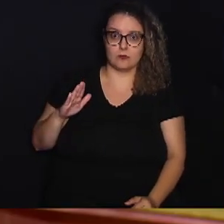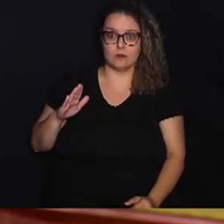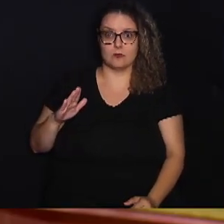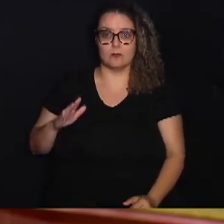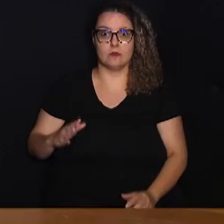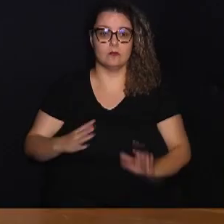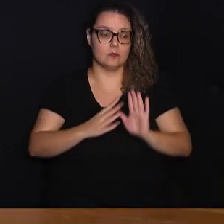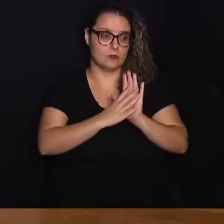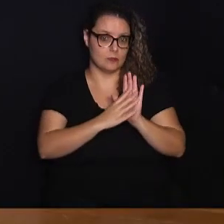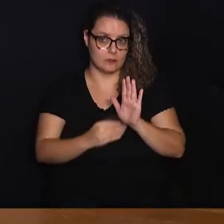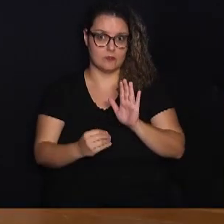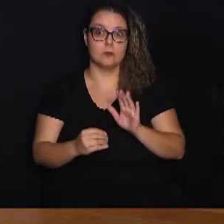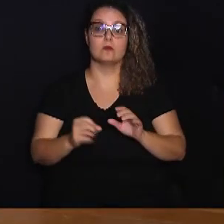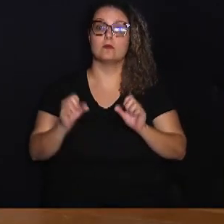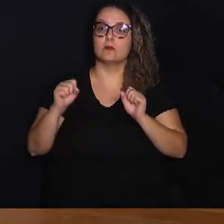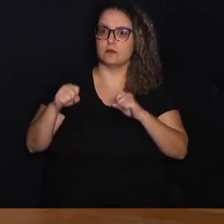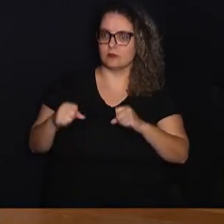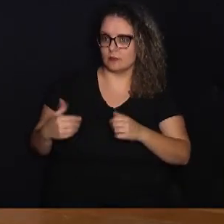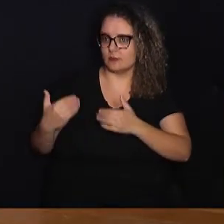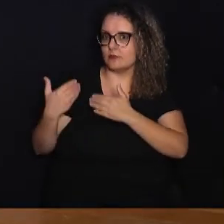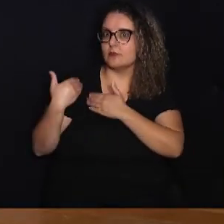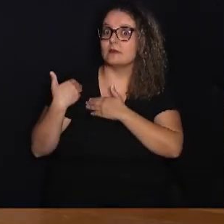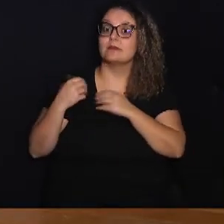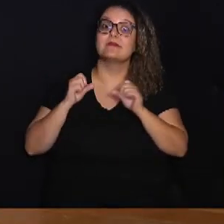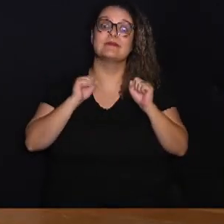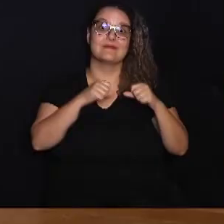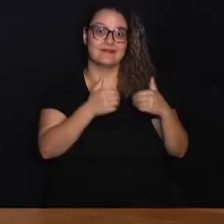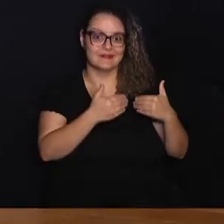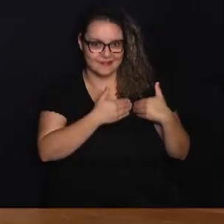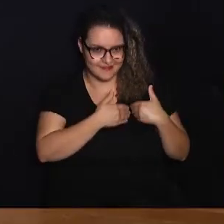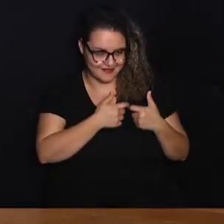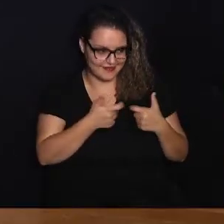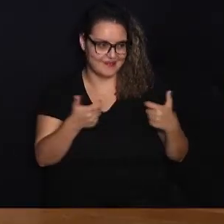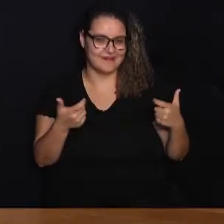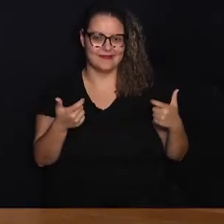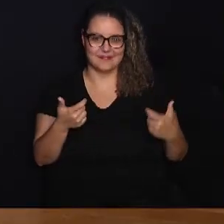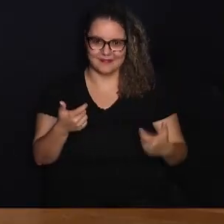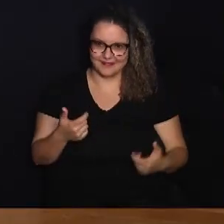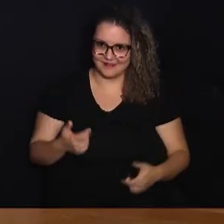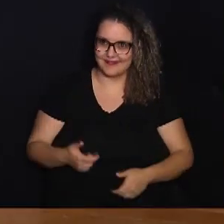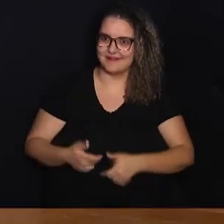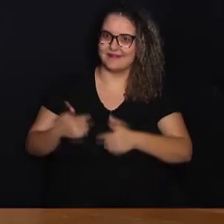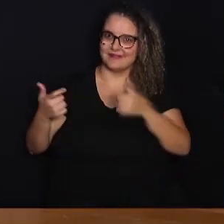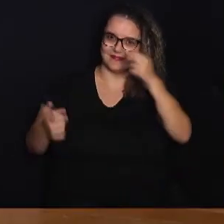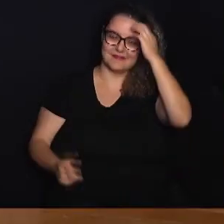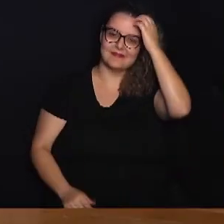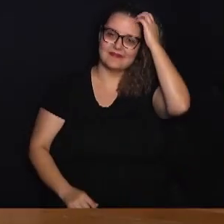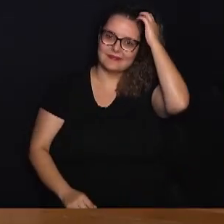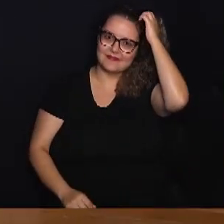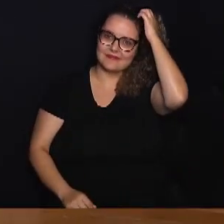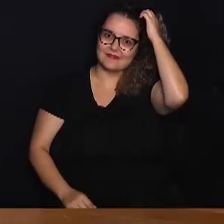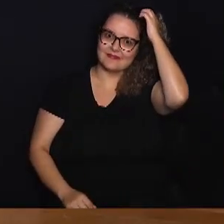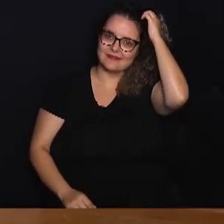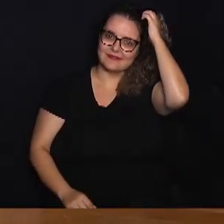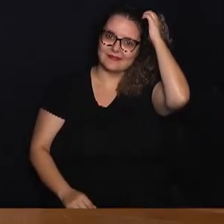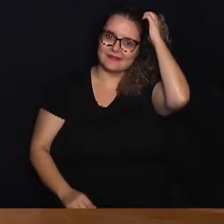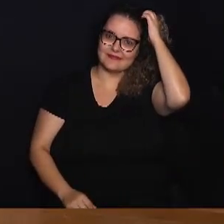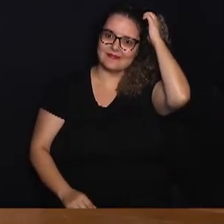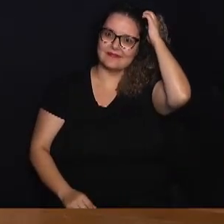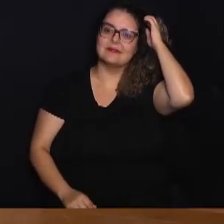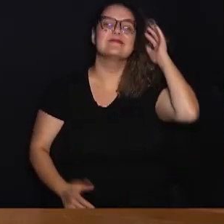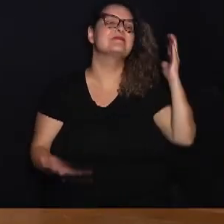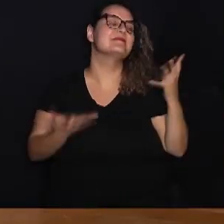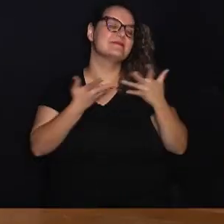imitado. É uma responsabilidade. É uma responsabilidade muito grande. Muito grande, né? Mas é uma delícia. É uma